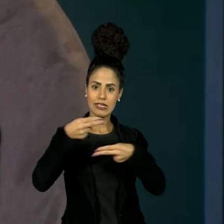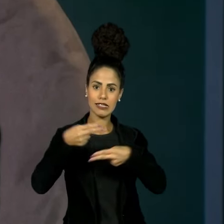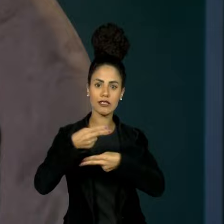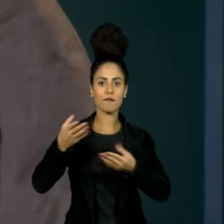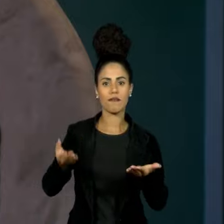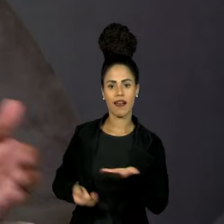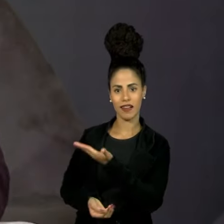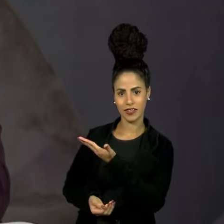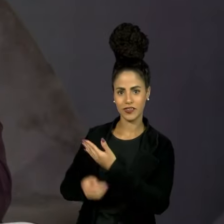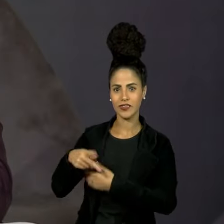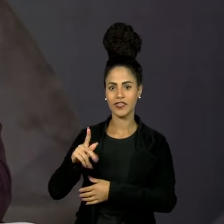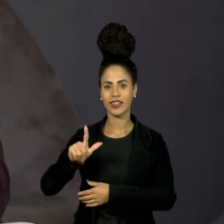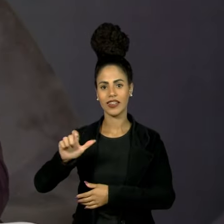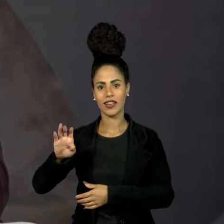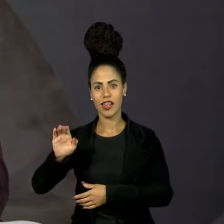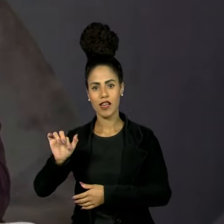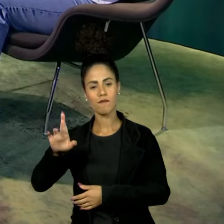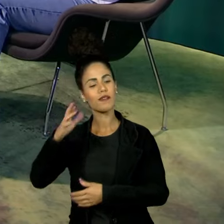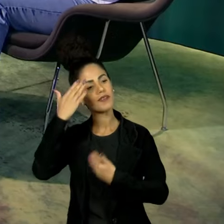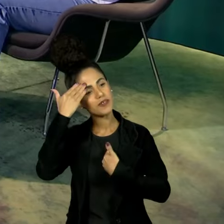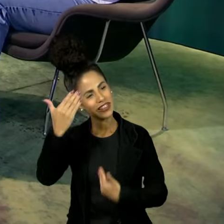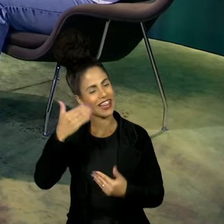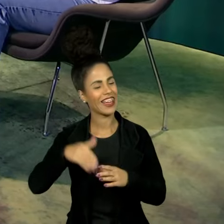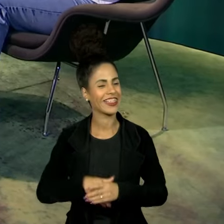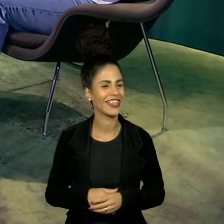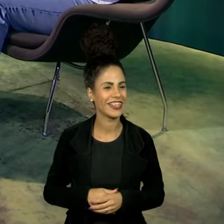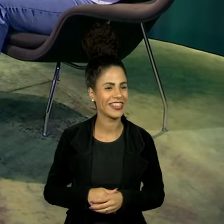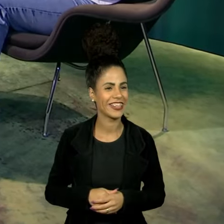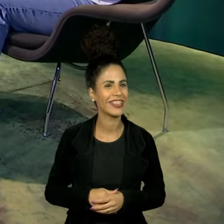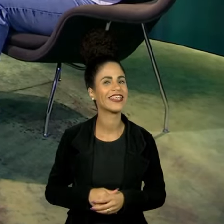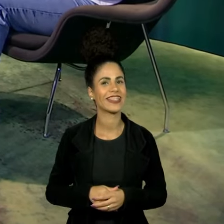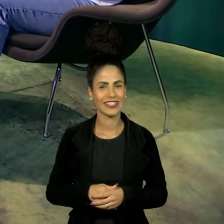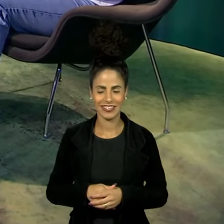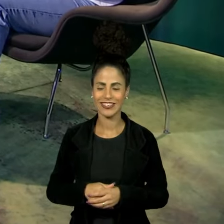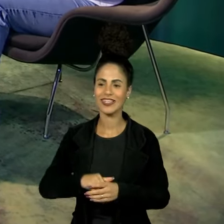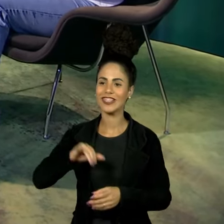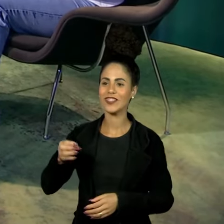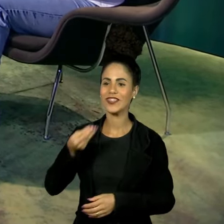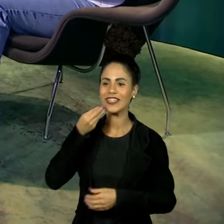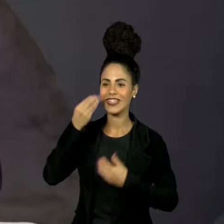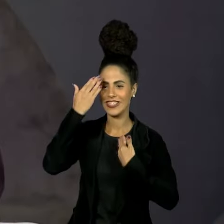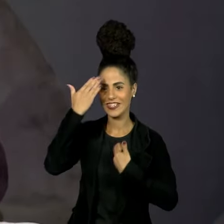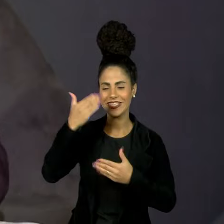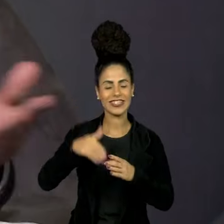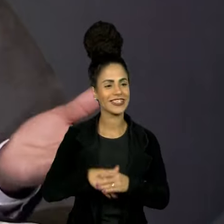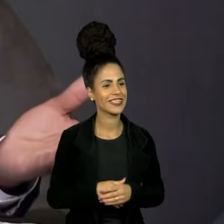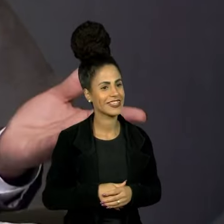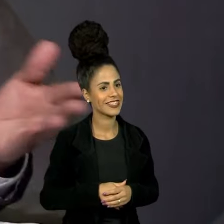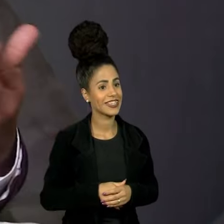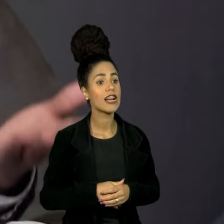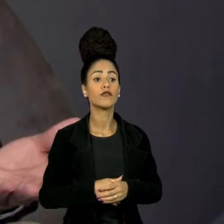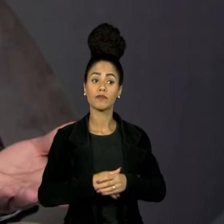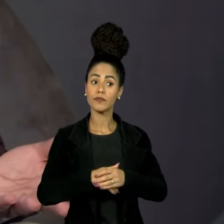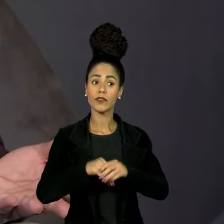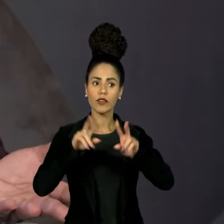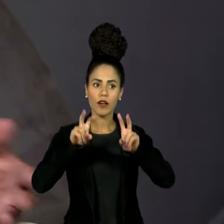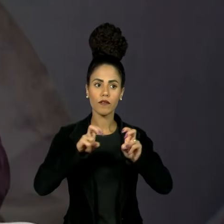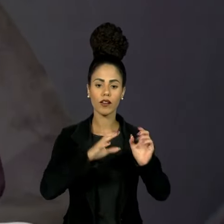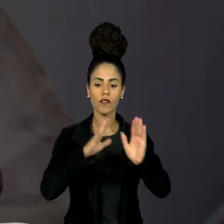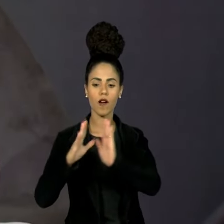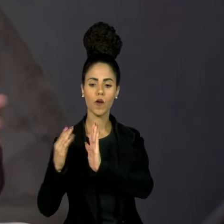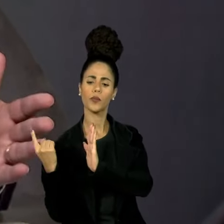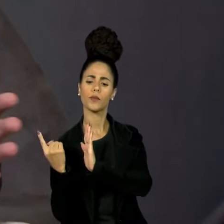Lima. Novamente, obrigado pela presença. Imagina. Acho que agradeço a oportunidade. Pois é. E nós estávamos falando no bloco